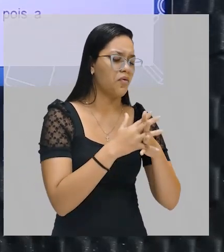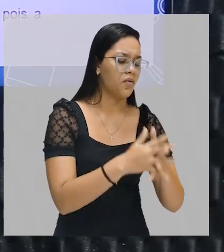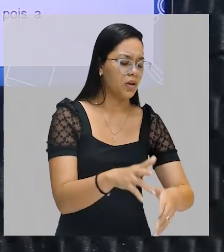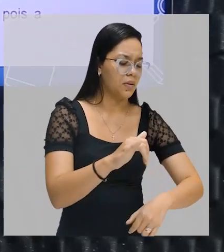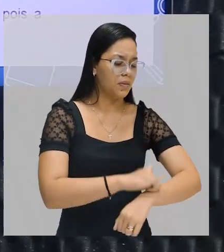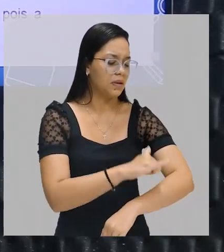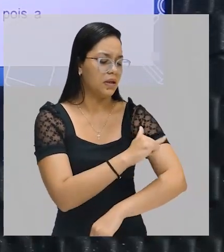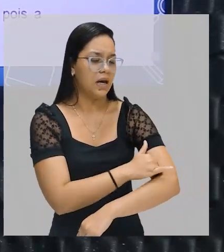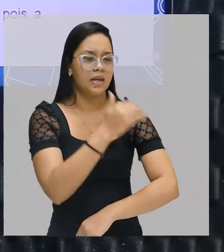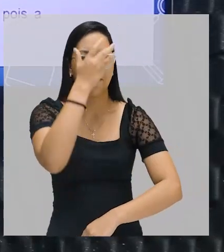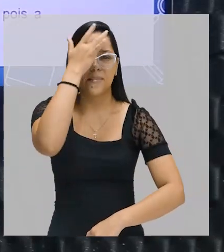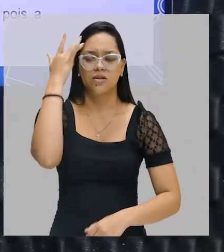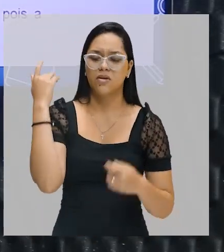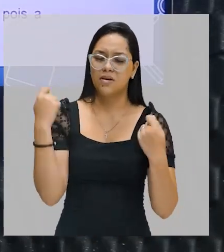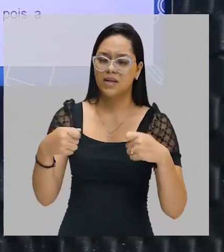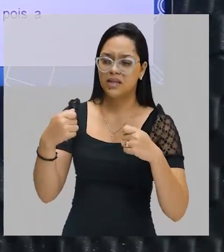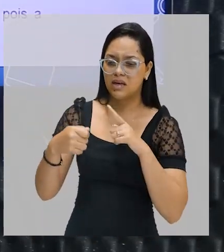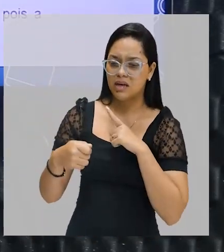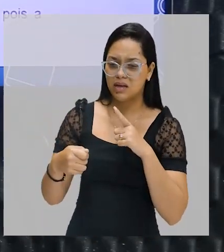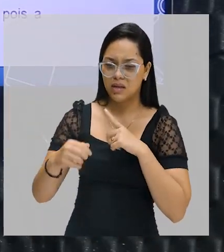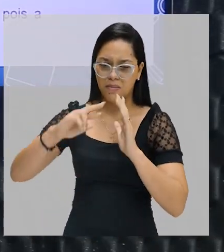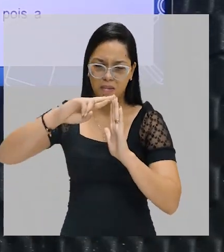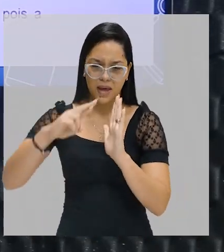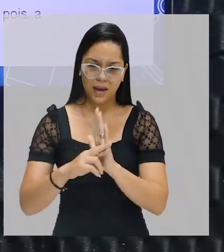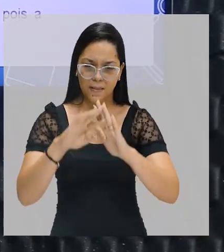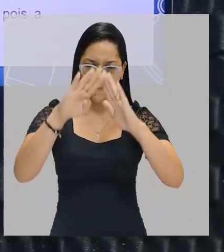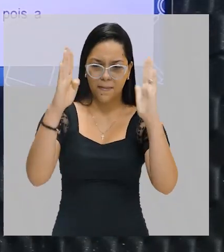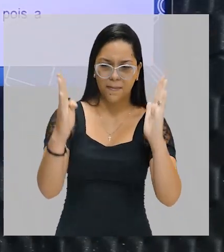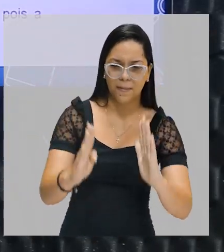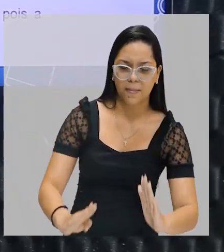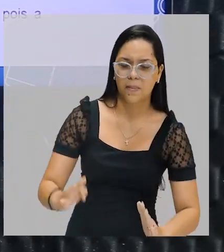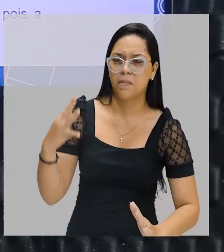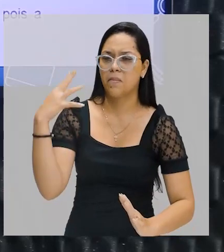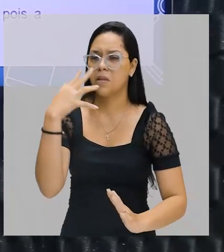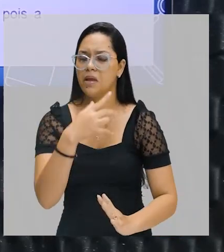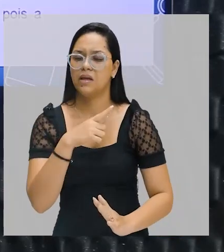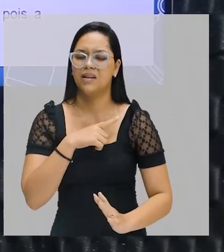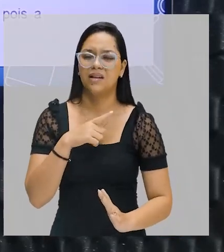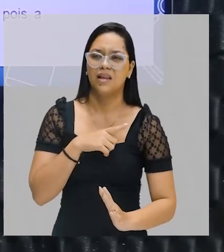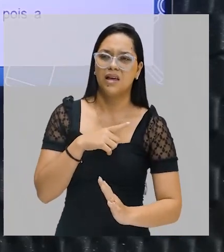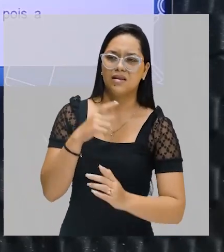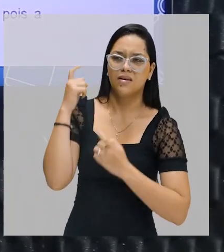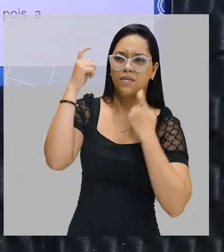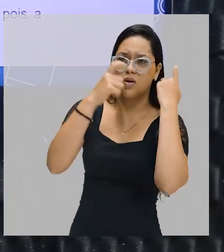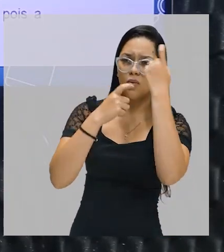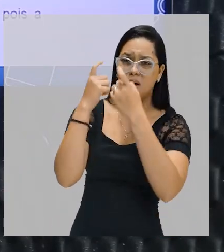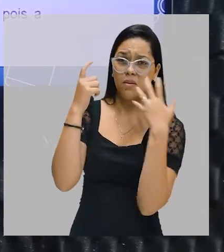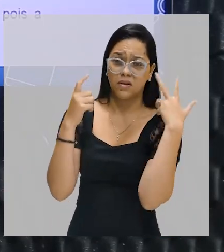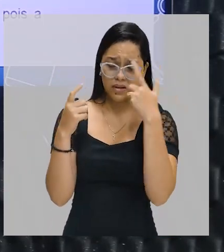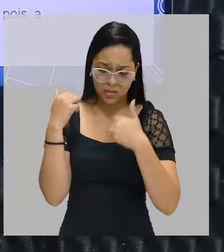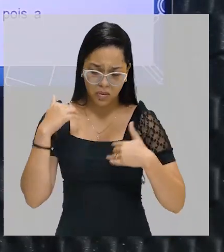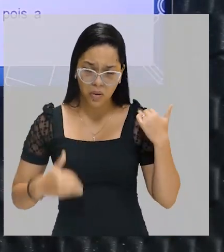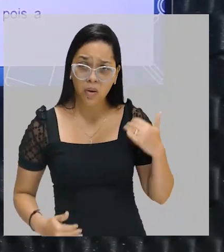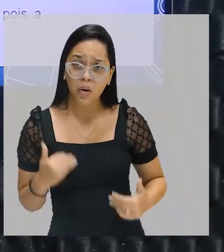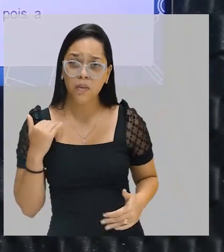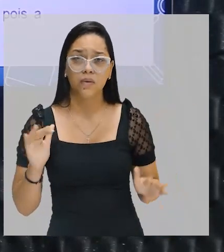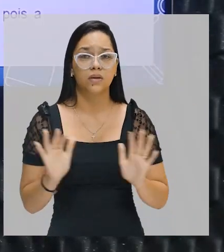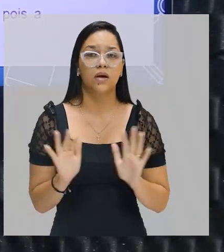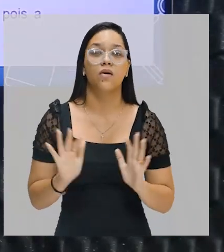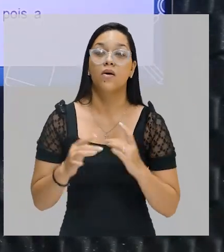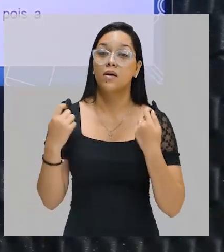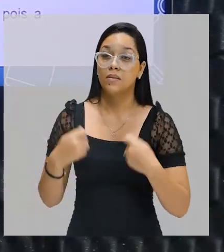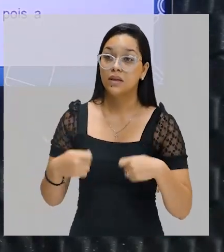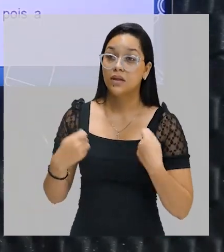obesidade com a pessoa ter que entrar num padrão de beleza, preocupar-se ali com a questão estética. Um obeso ele